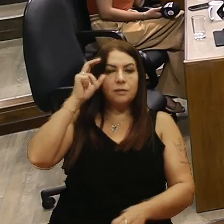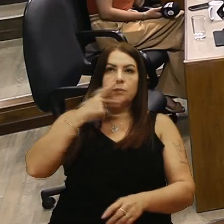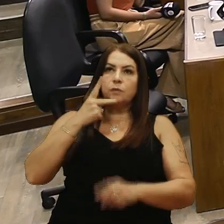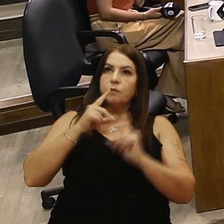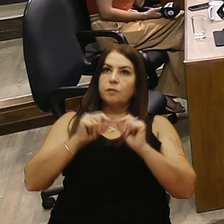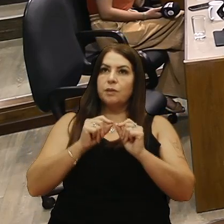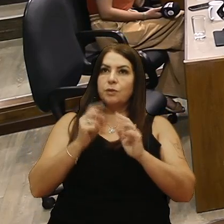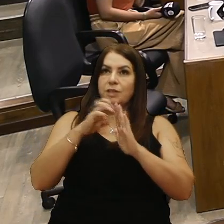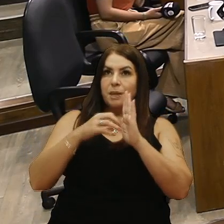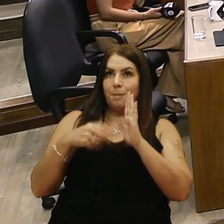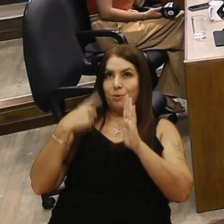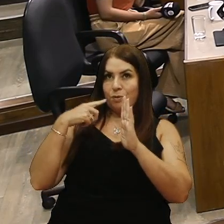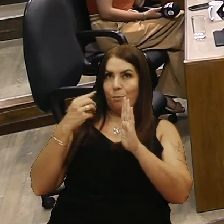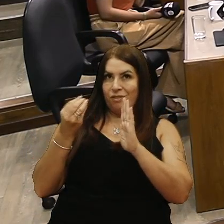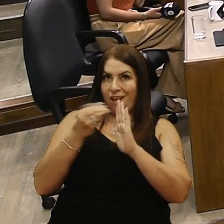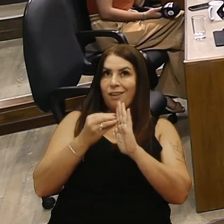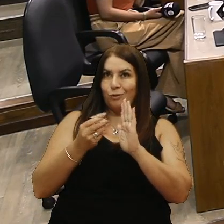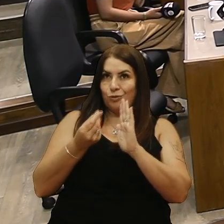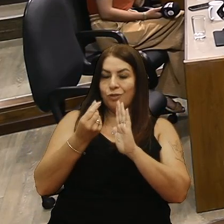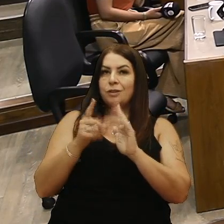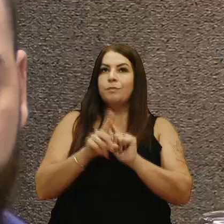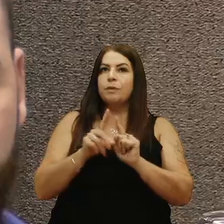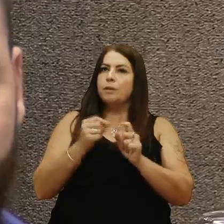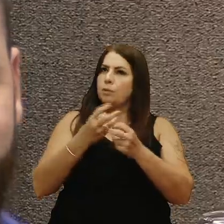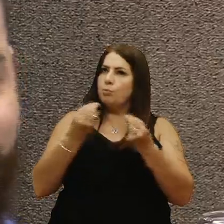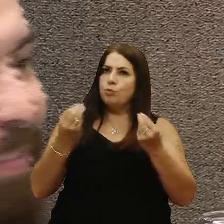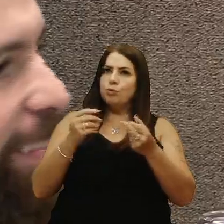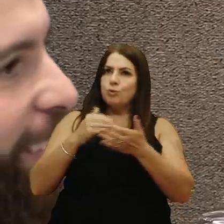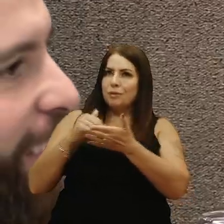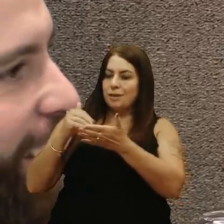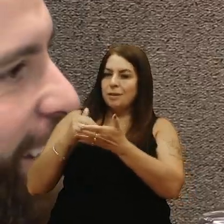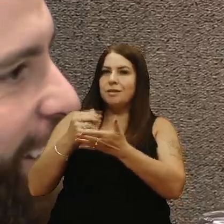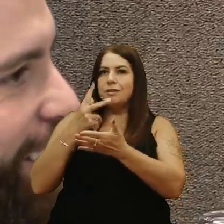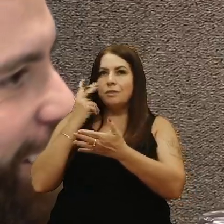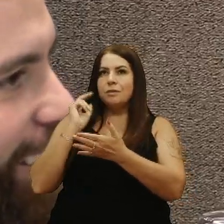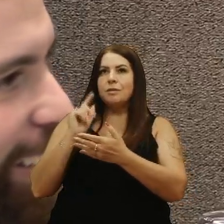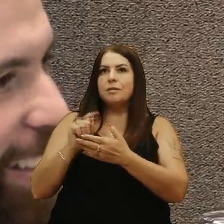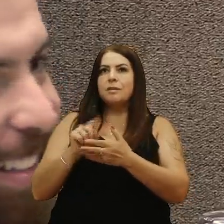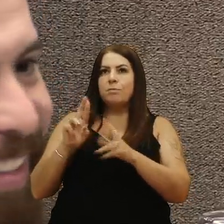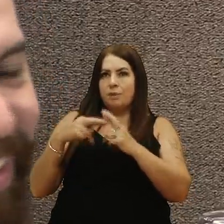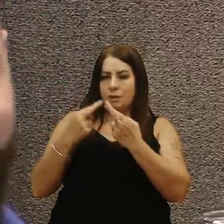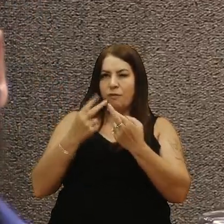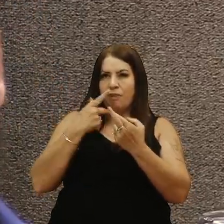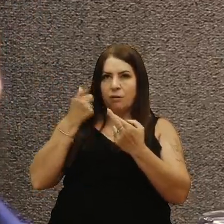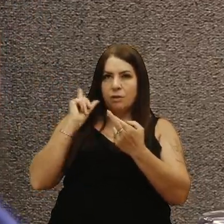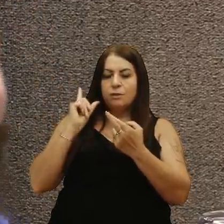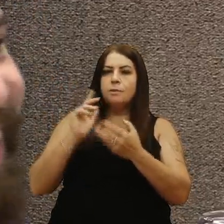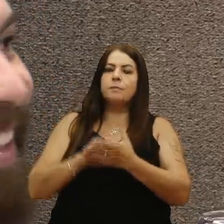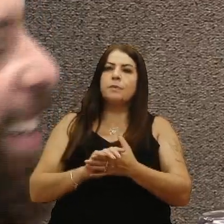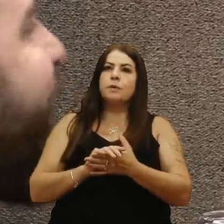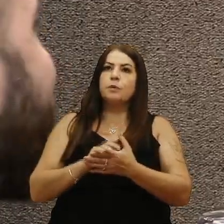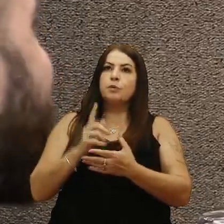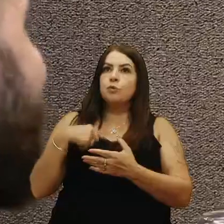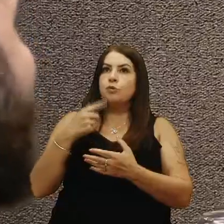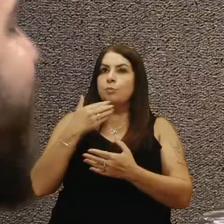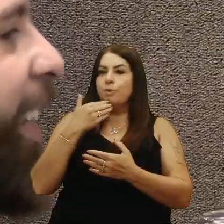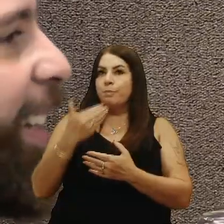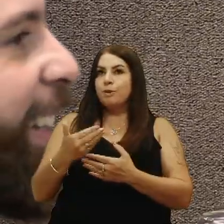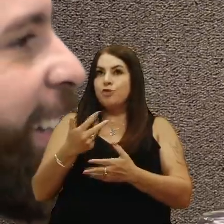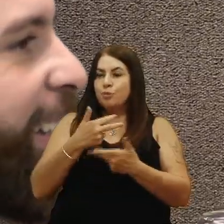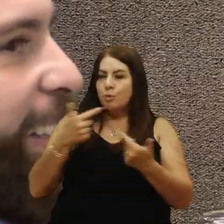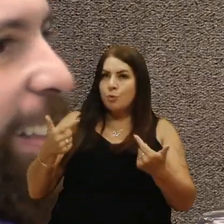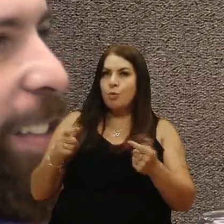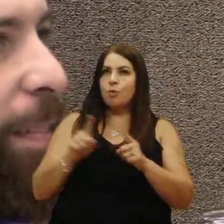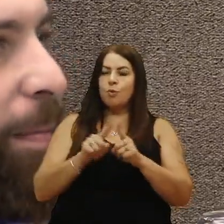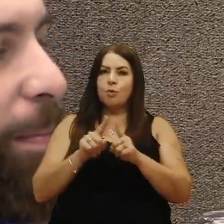das emendas, a gente tem vários secretários, como eu falei antes no grande expediente, que quando a gente chega para pedir alguma coisa,